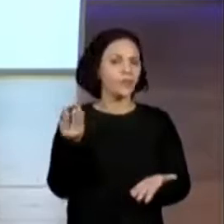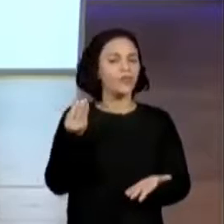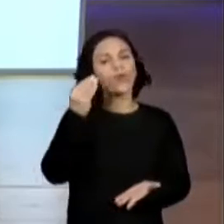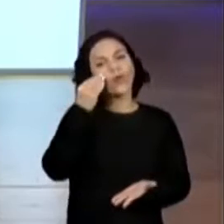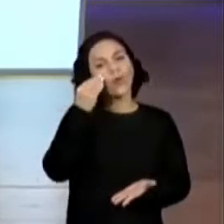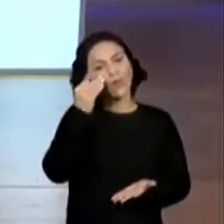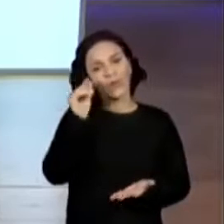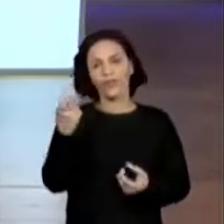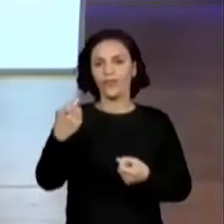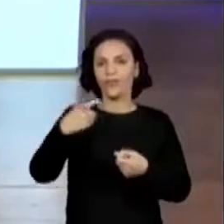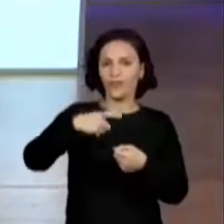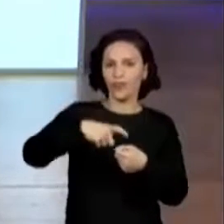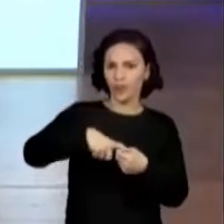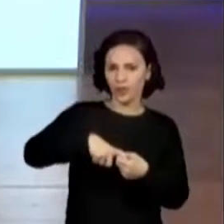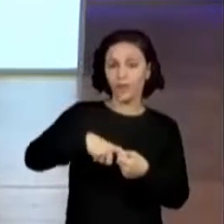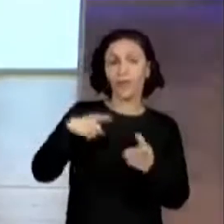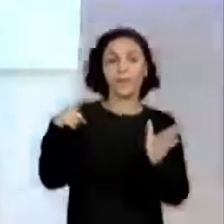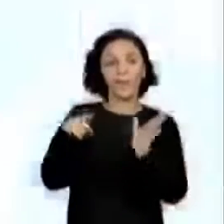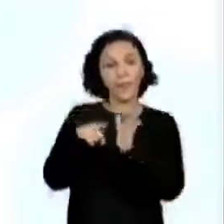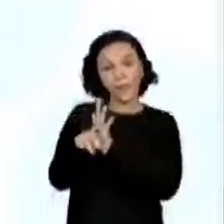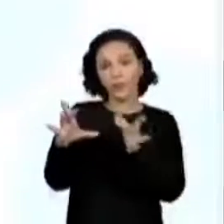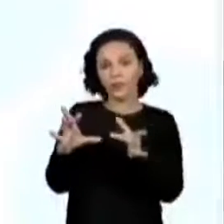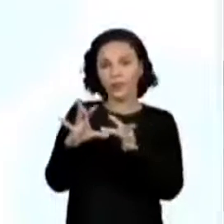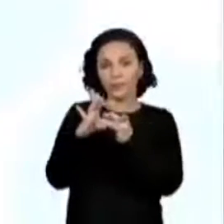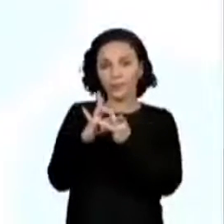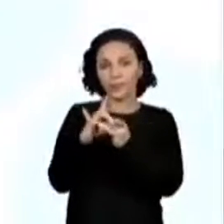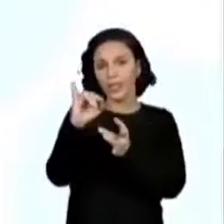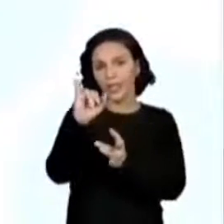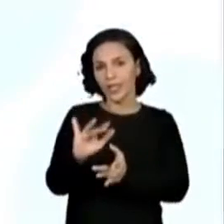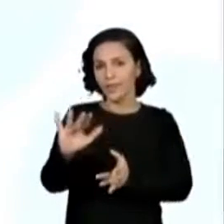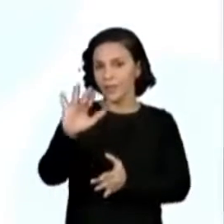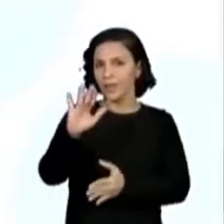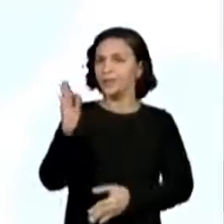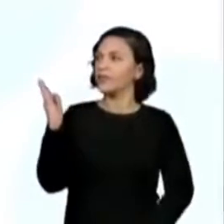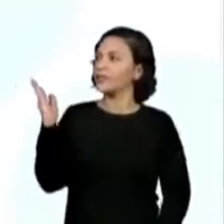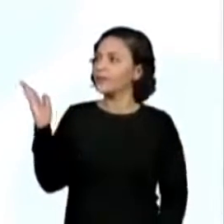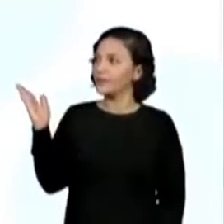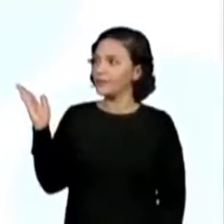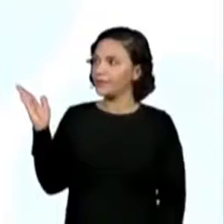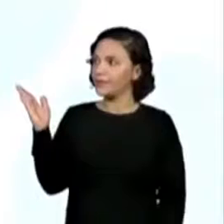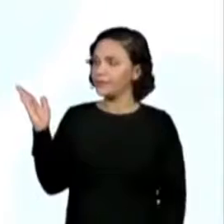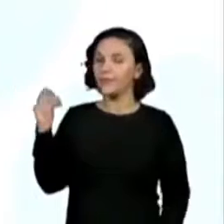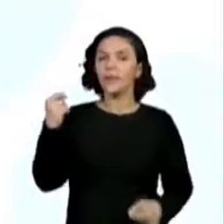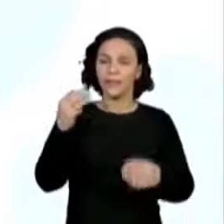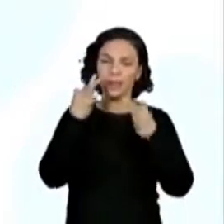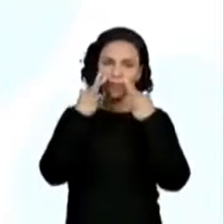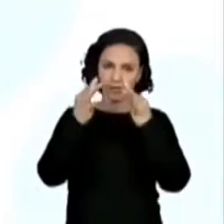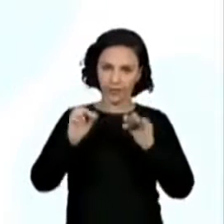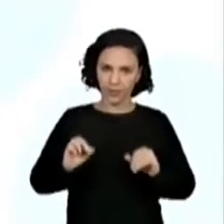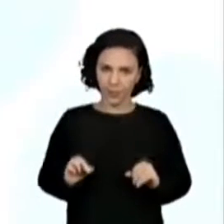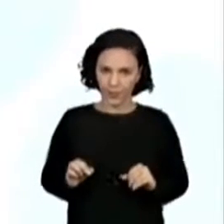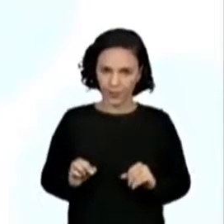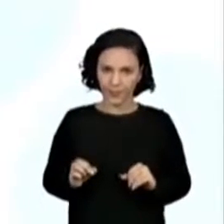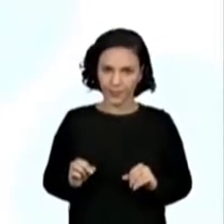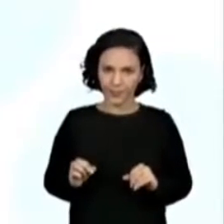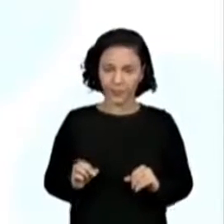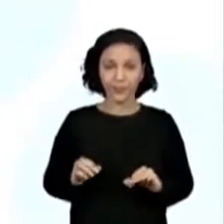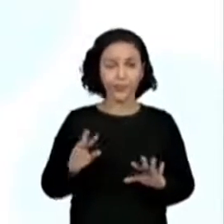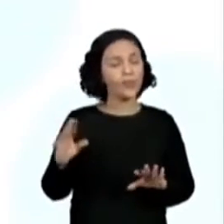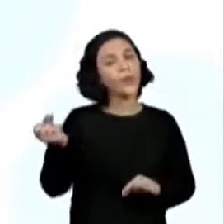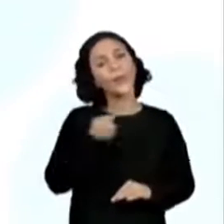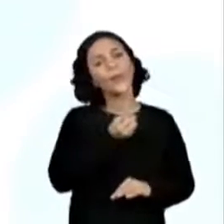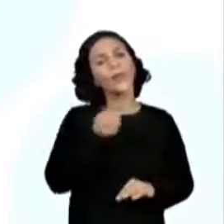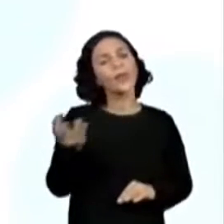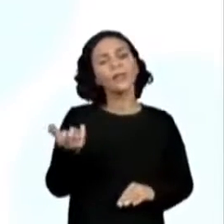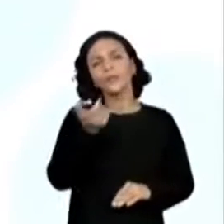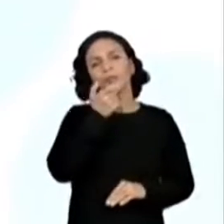até voltar de novo, criançada. A gente tem que prestar bastante atenção. Então, quantos biscoitos